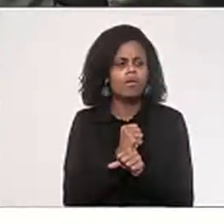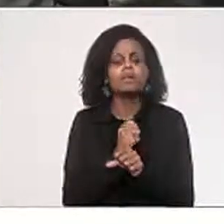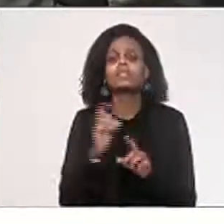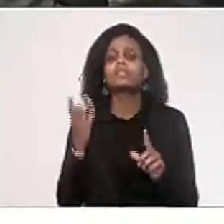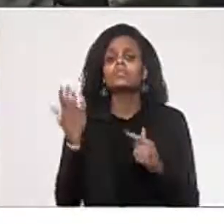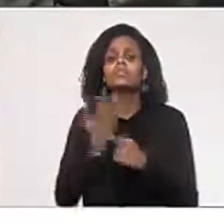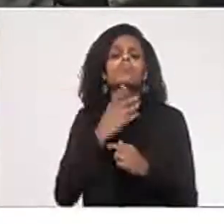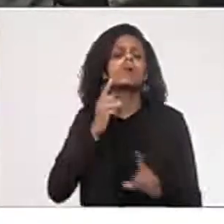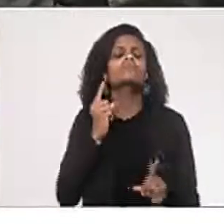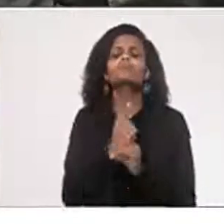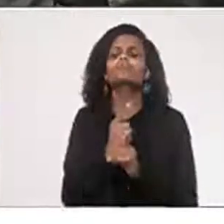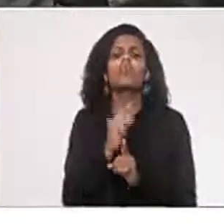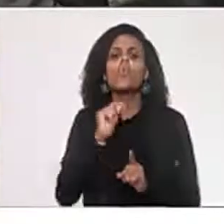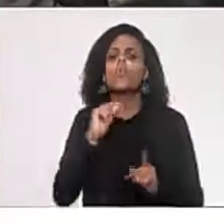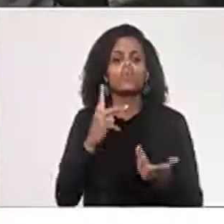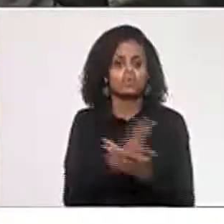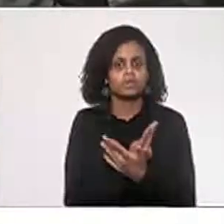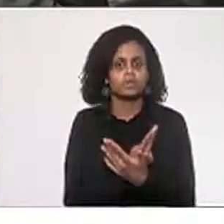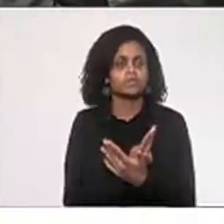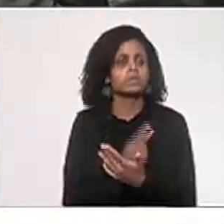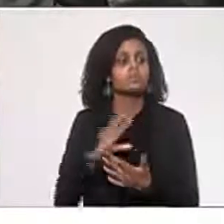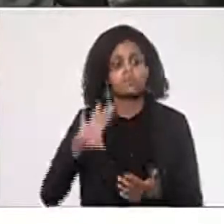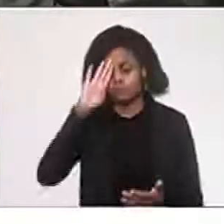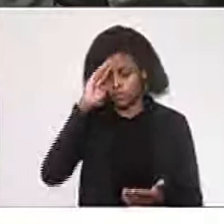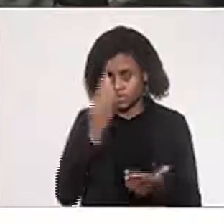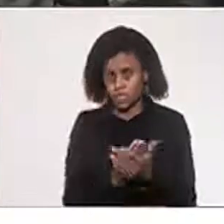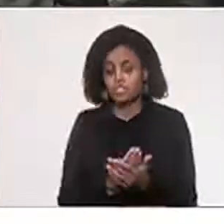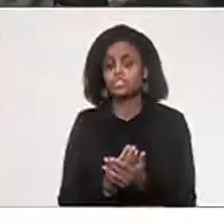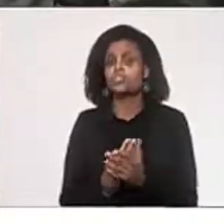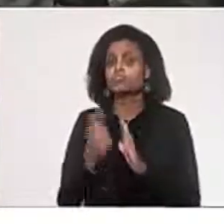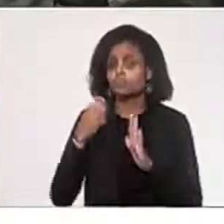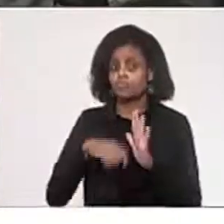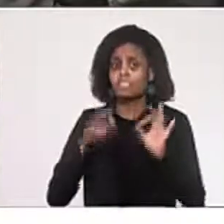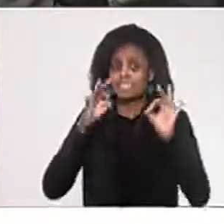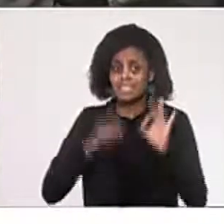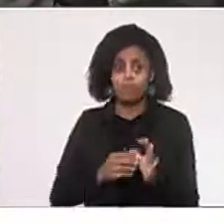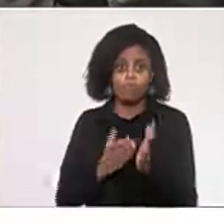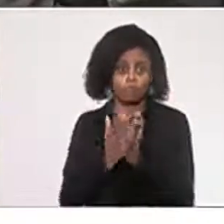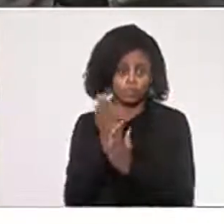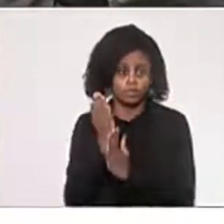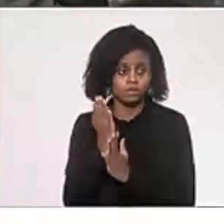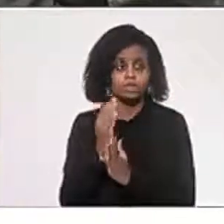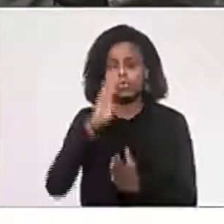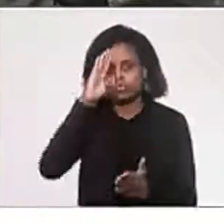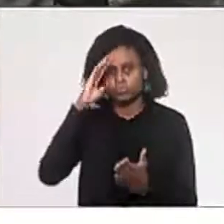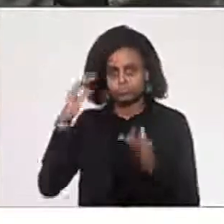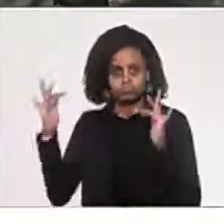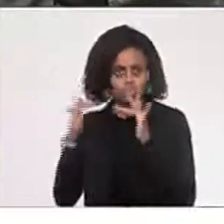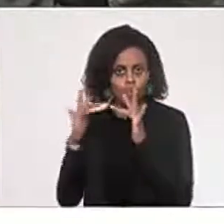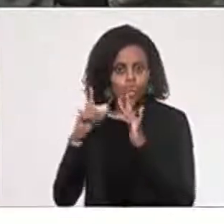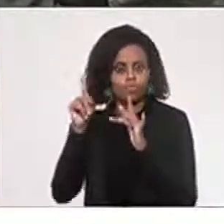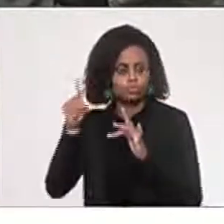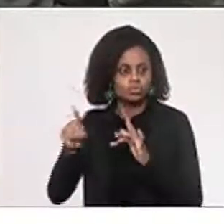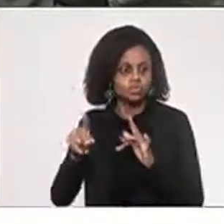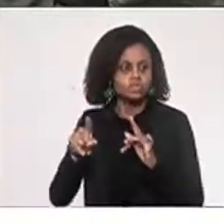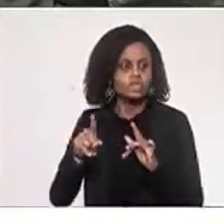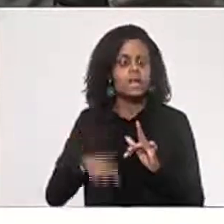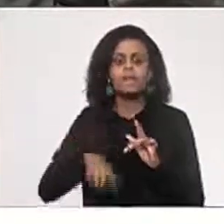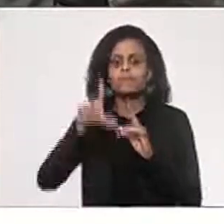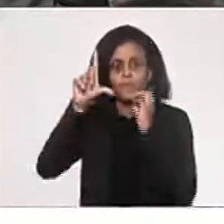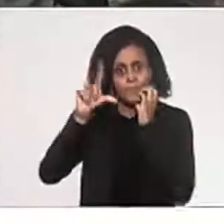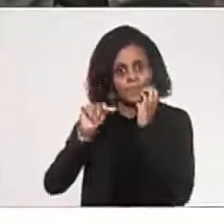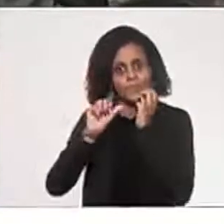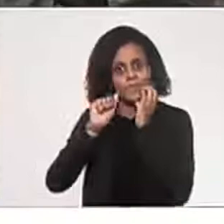está acontecendo. Mas eu creio que a receita correta, eu concordo com Vossa Excelência. Queda na